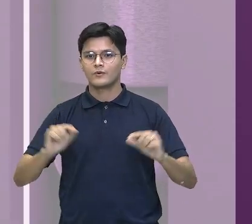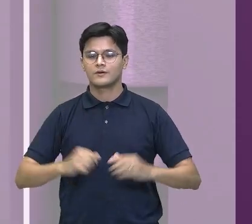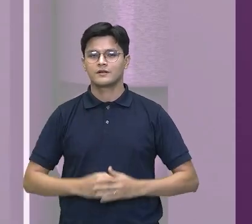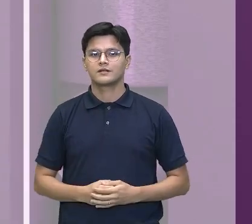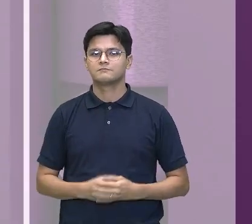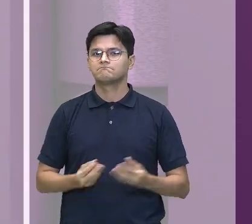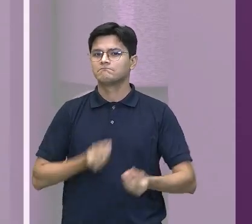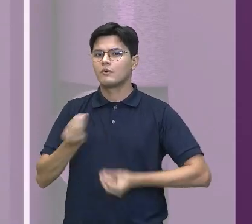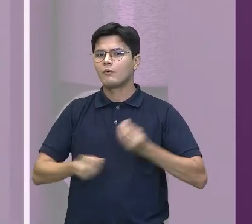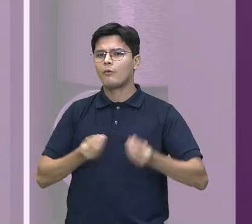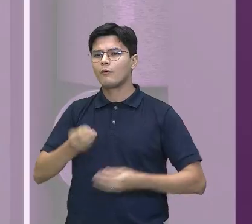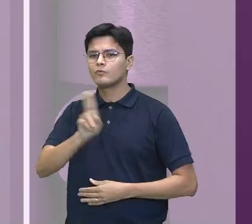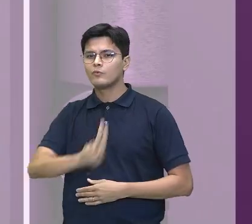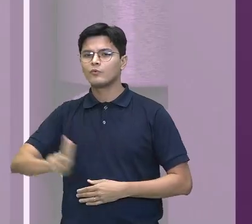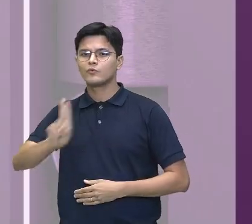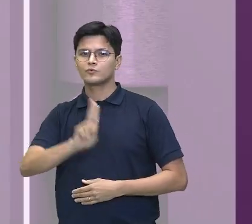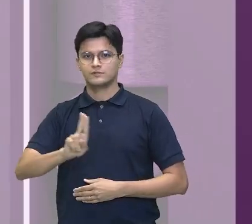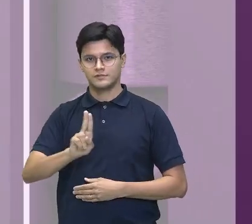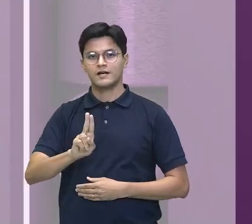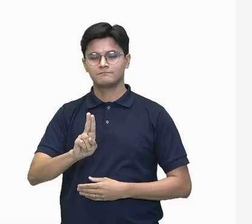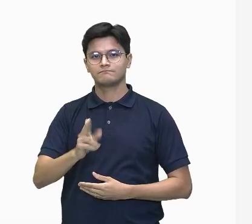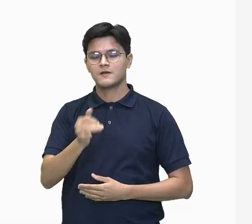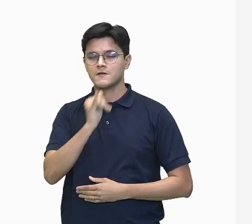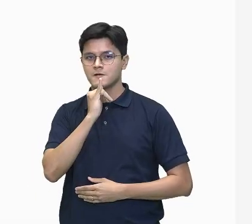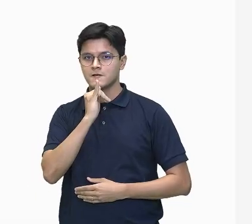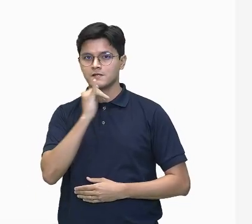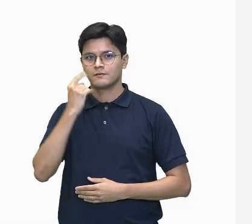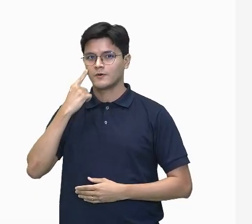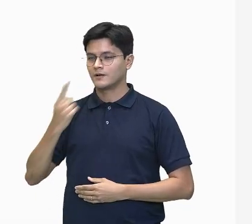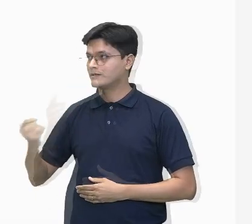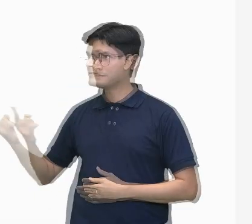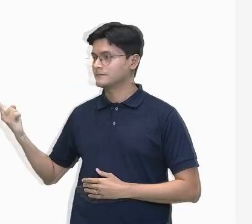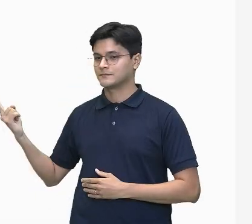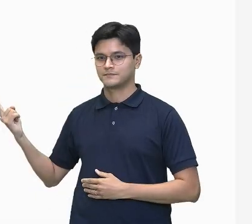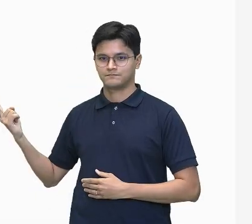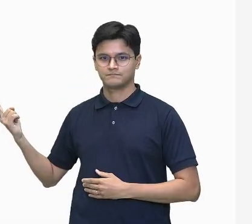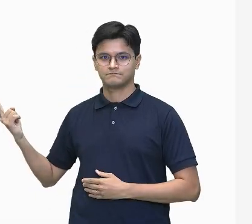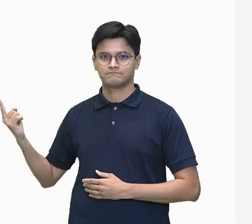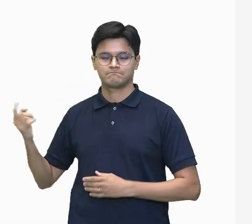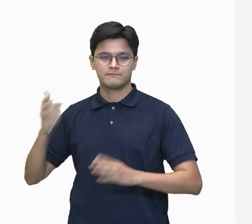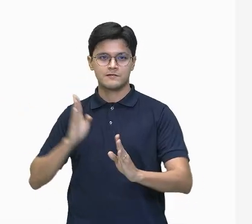trabalhando em cima de um exemplo. Vamos ver o nosso primeiro exemplo para a